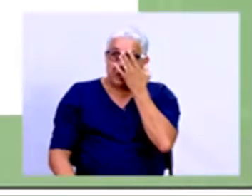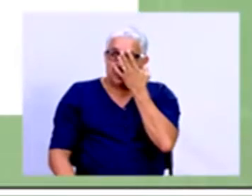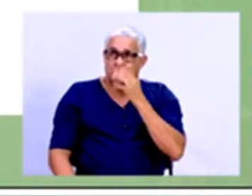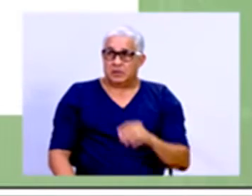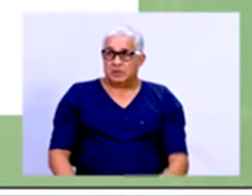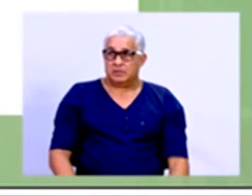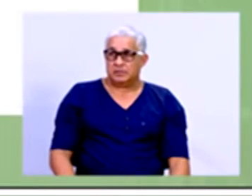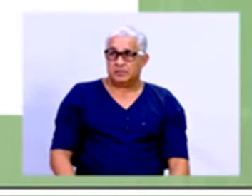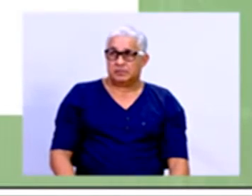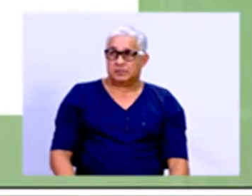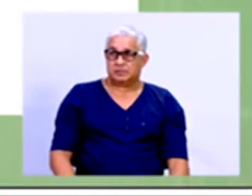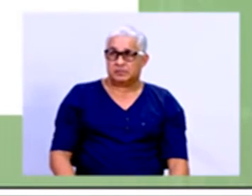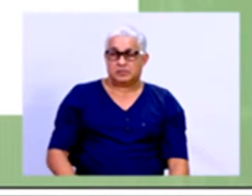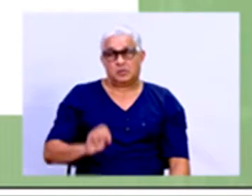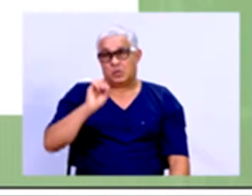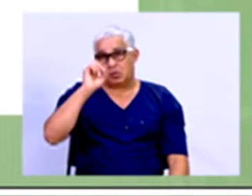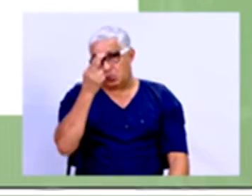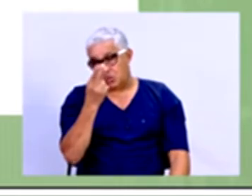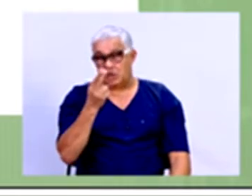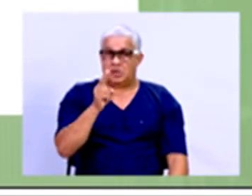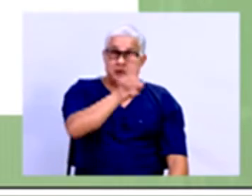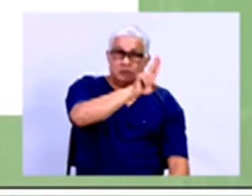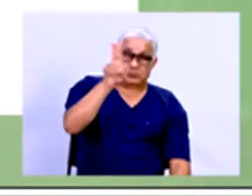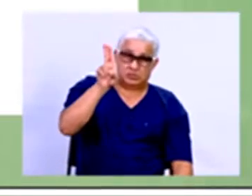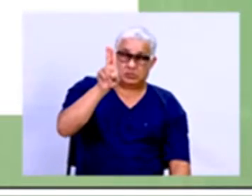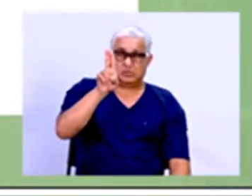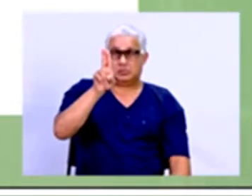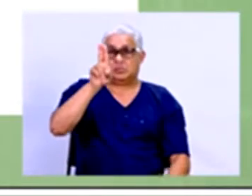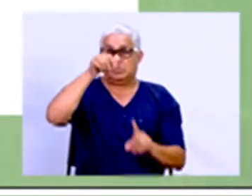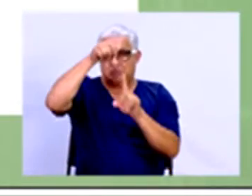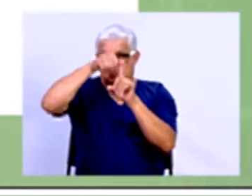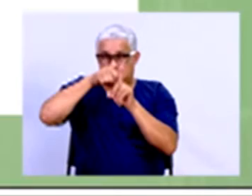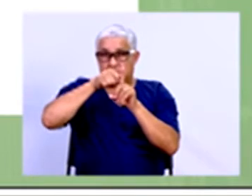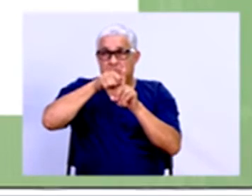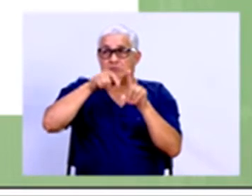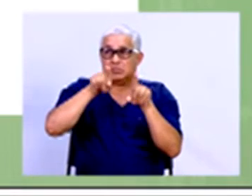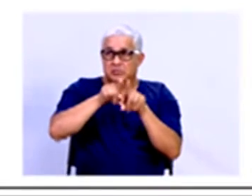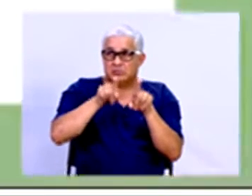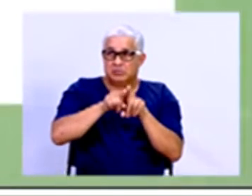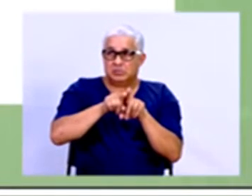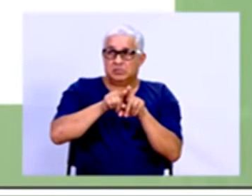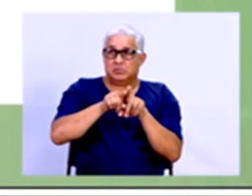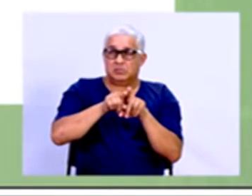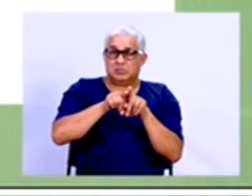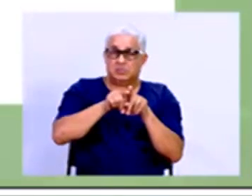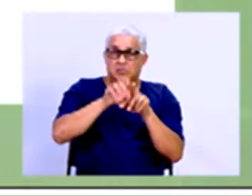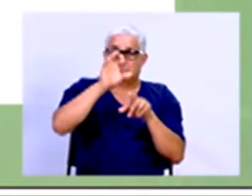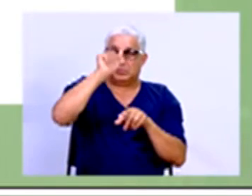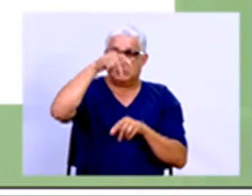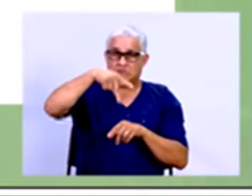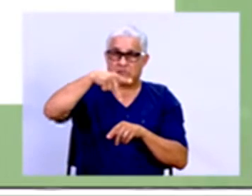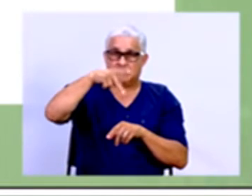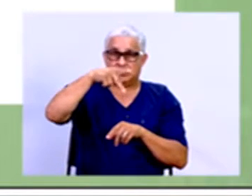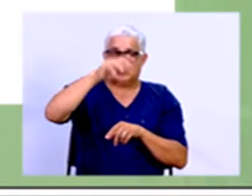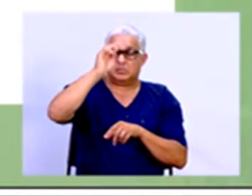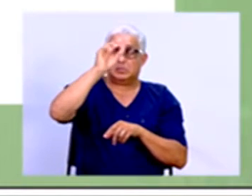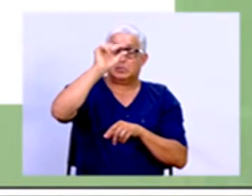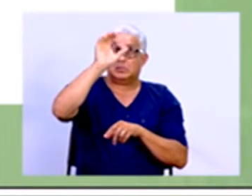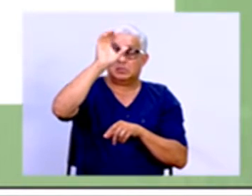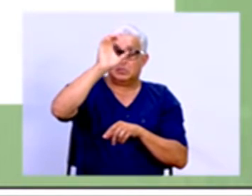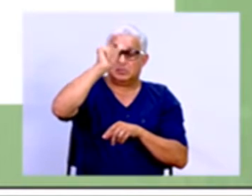ou a filtragem de nome e mês e o campo de pesquisa, certo? Pegou essas